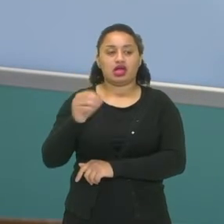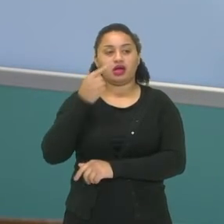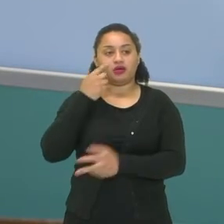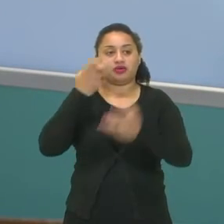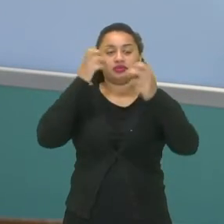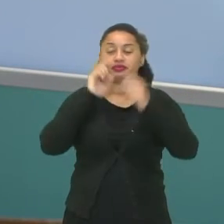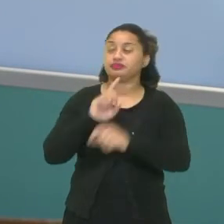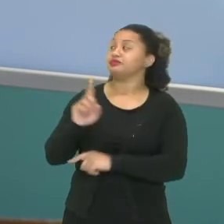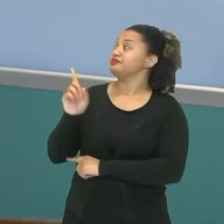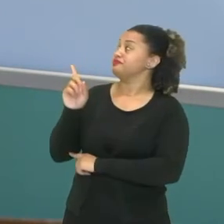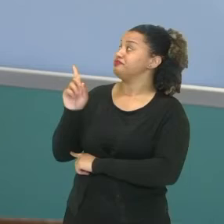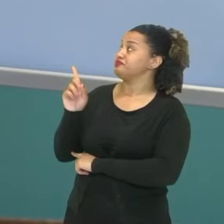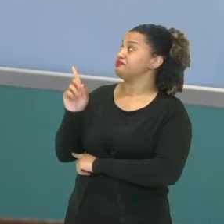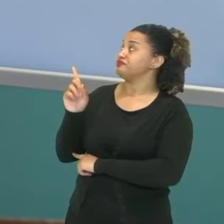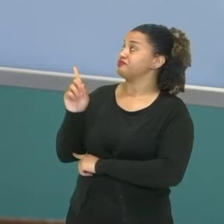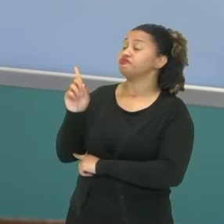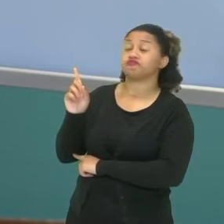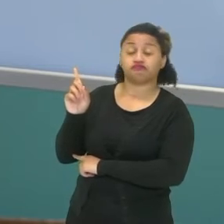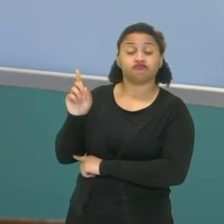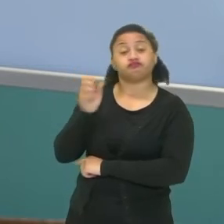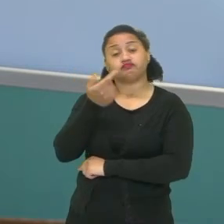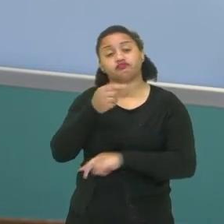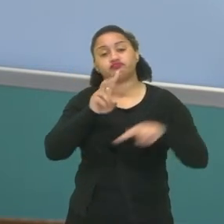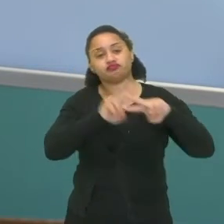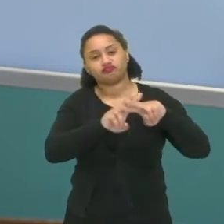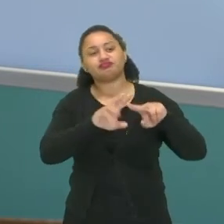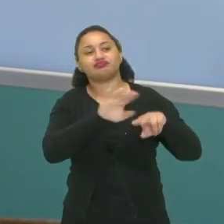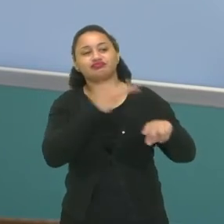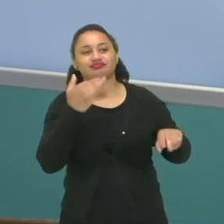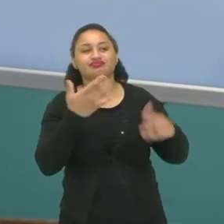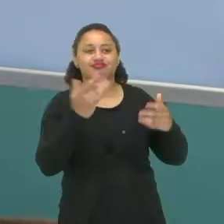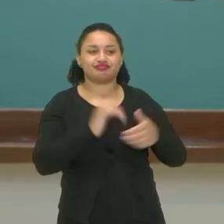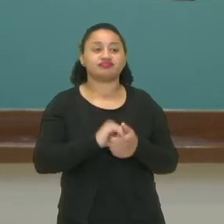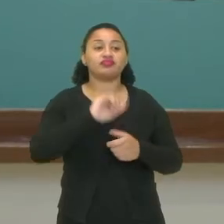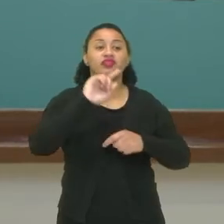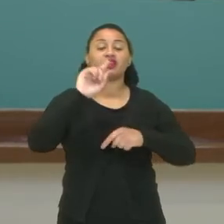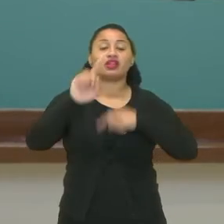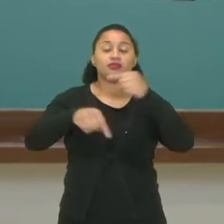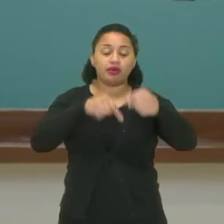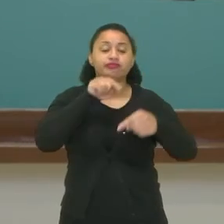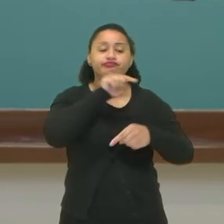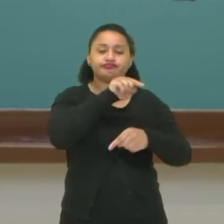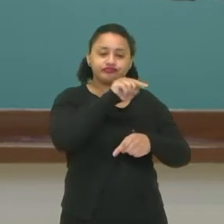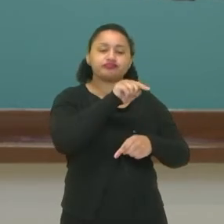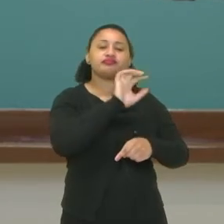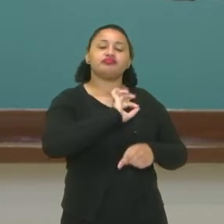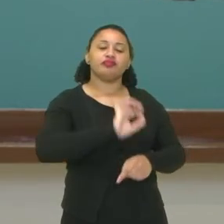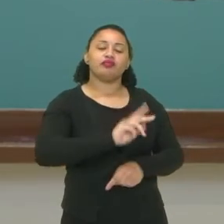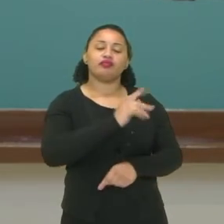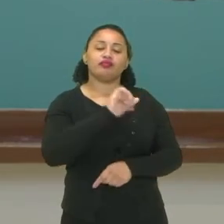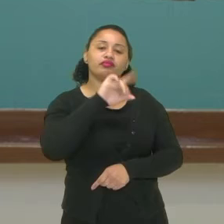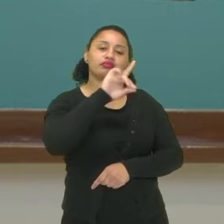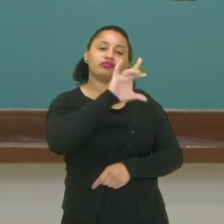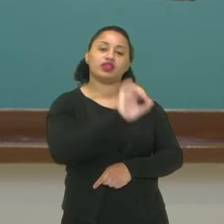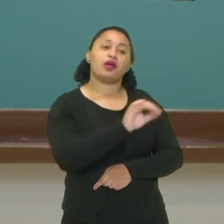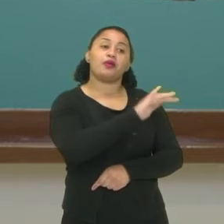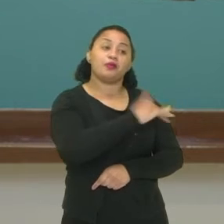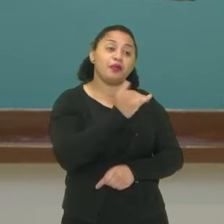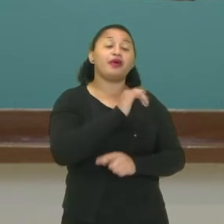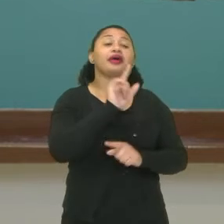e fuzilar o padre Miguel Hidalgo, né? Na sequência, após o fuzilamento do padre Hidalgo, a